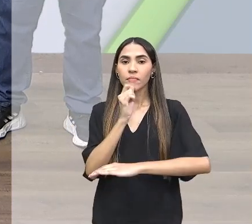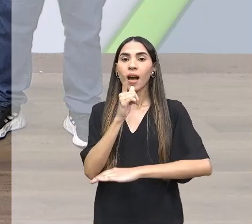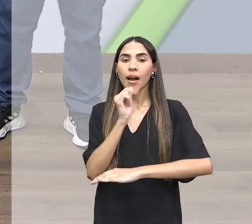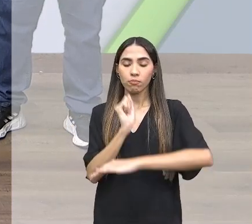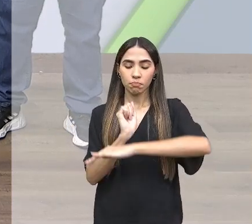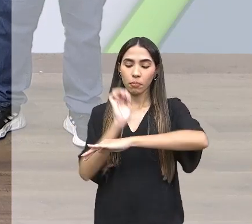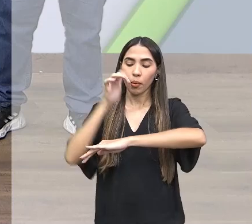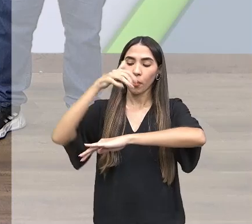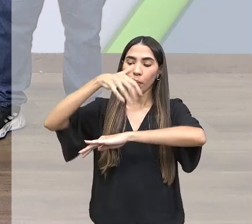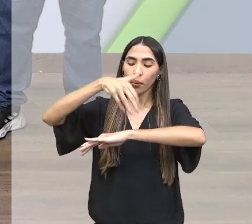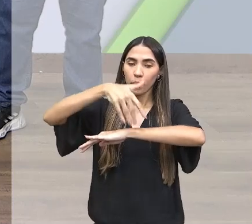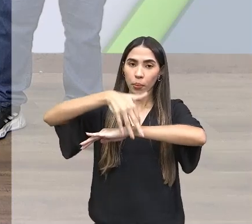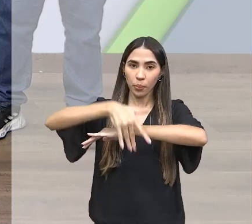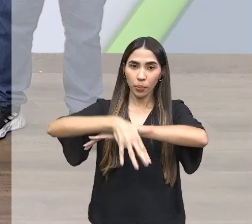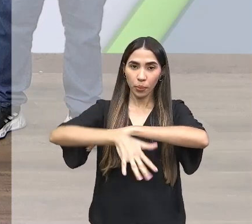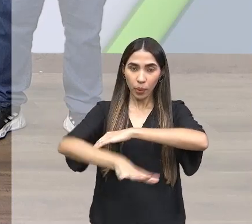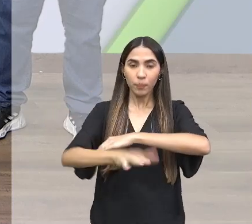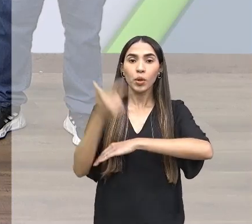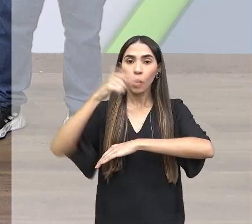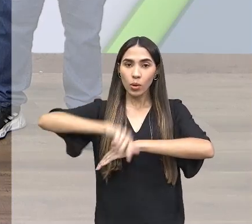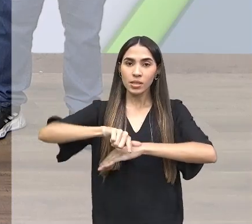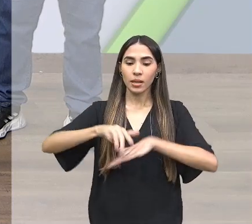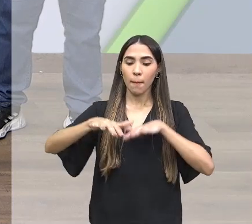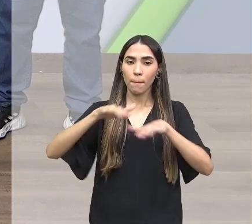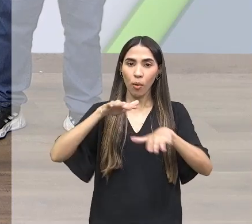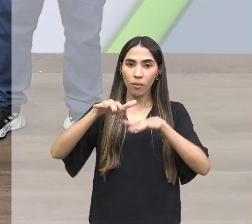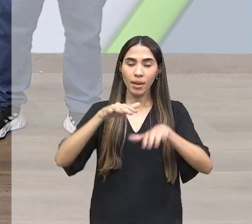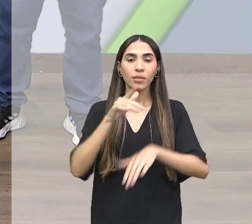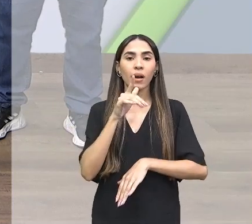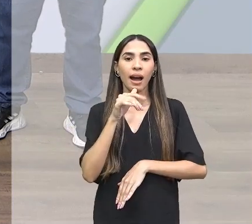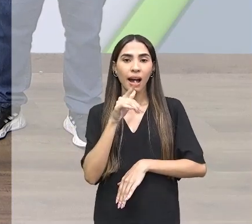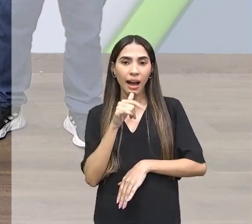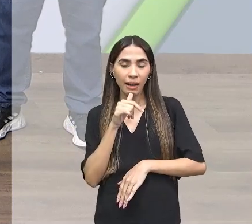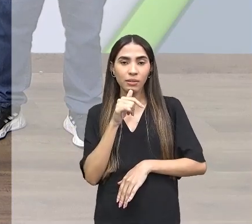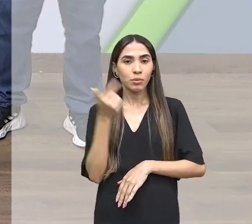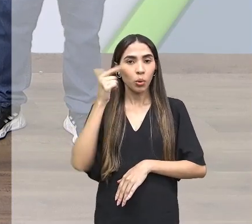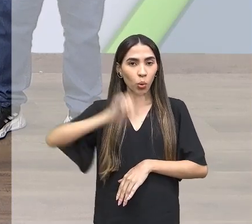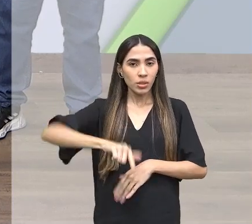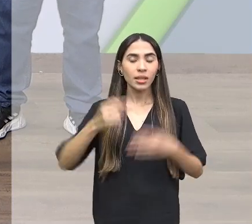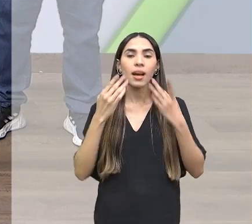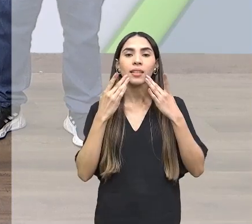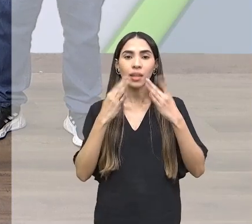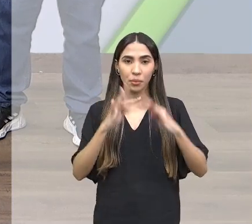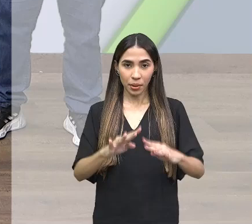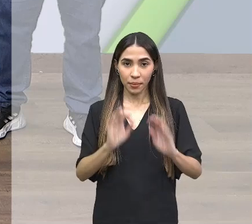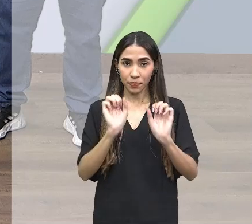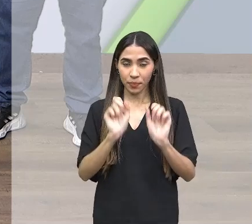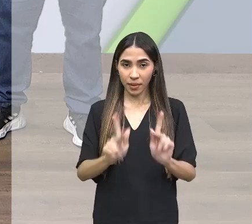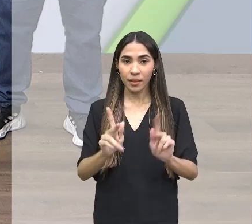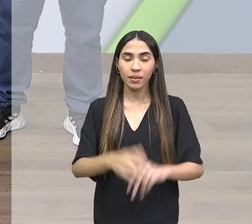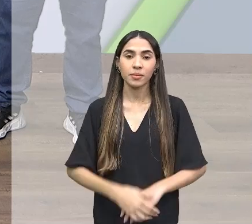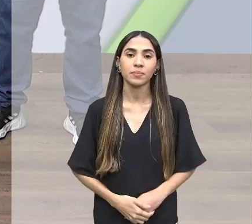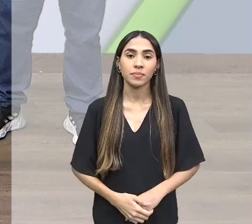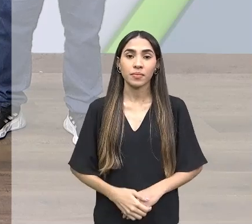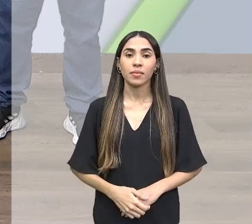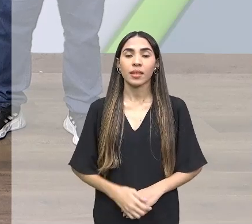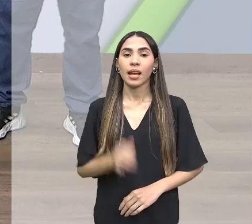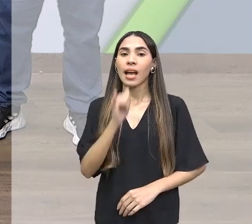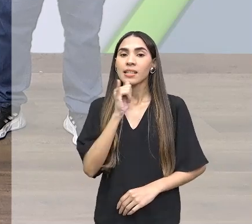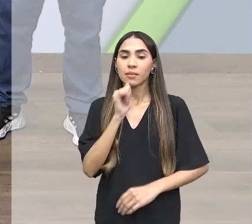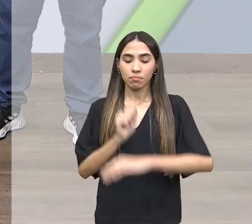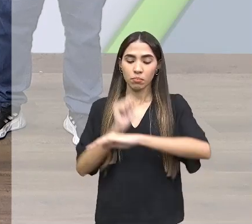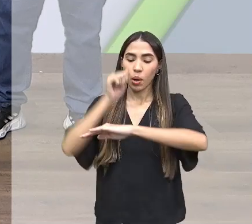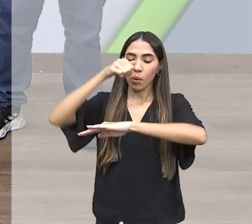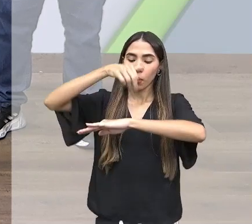que aconteça aí esse movimento das águas, esse movimento seja natural, tá certo? Então, a água está